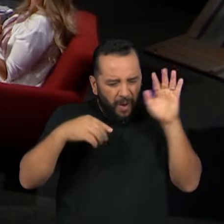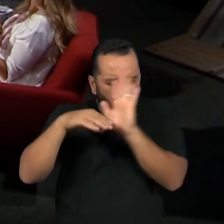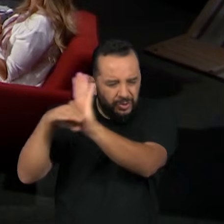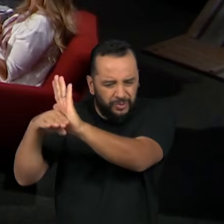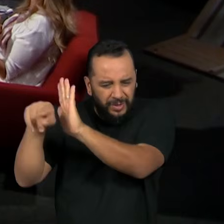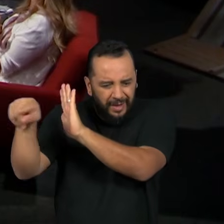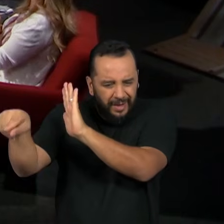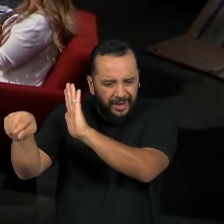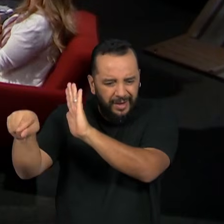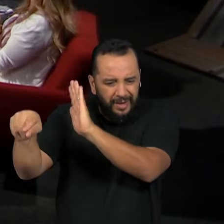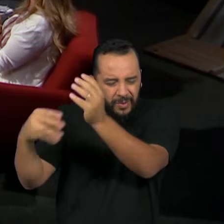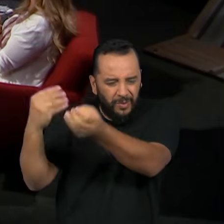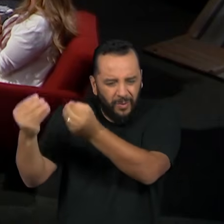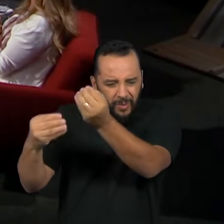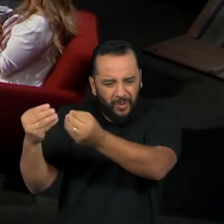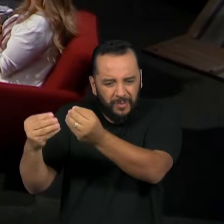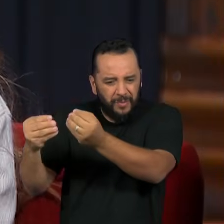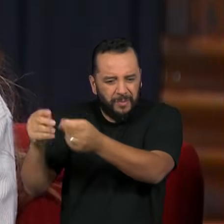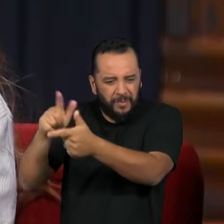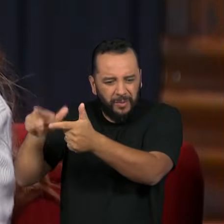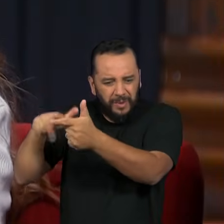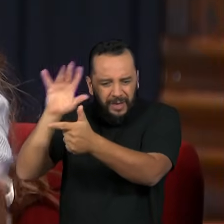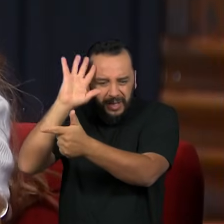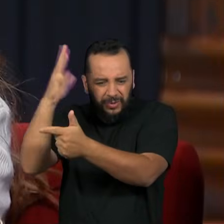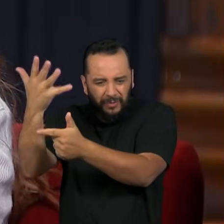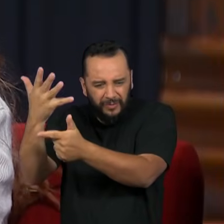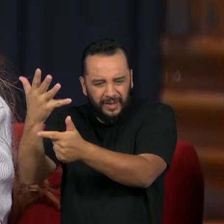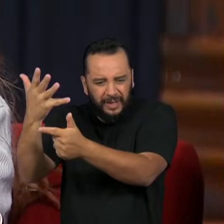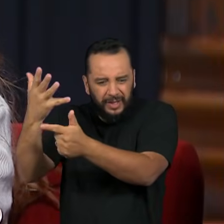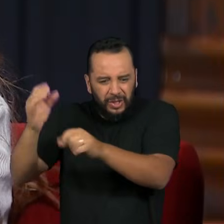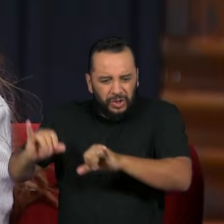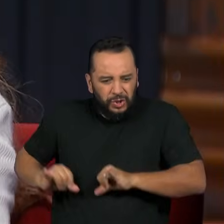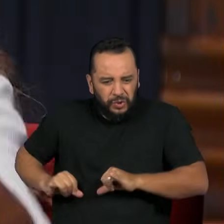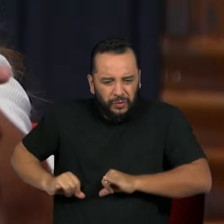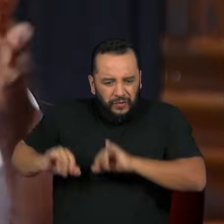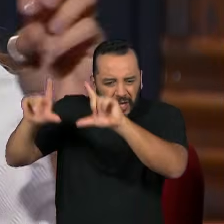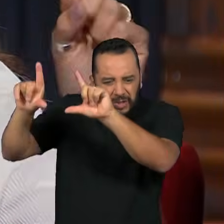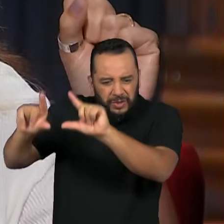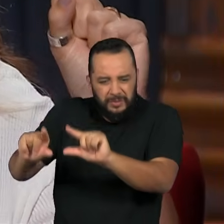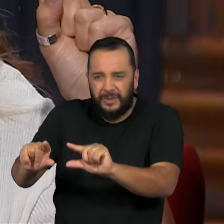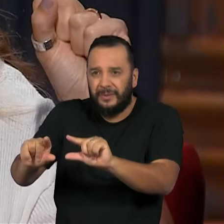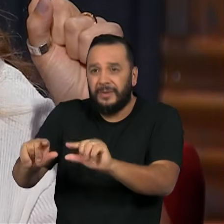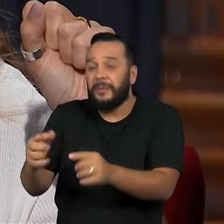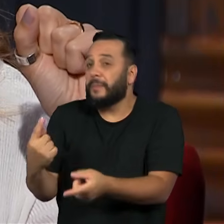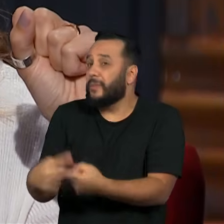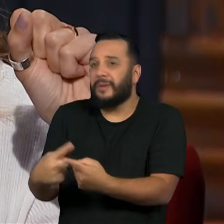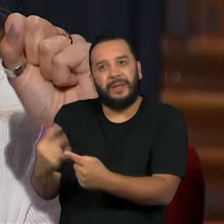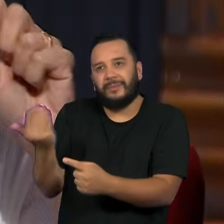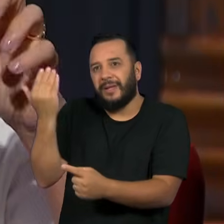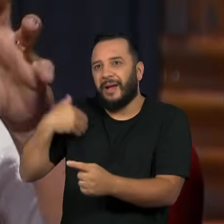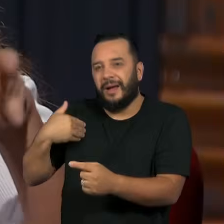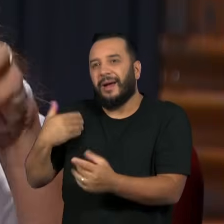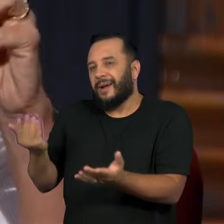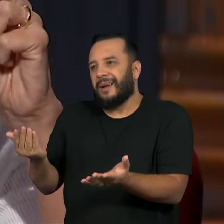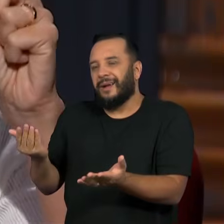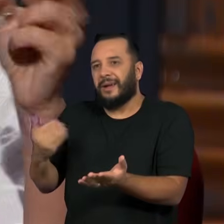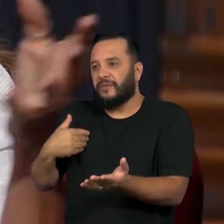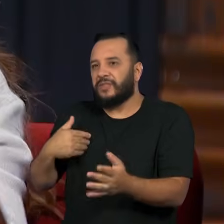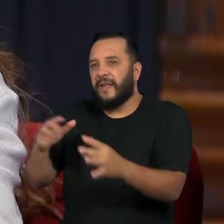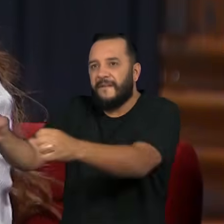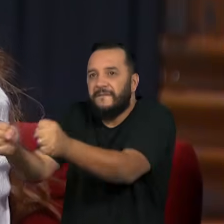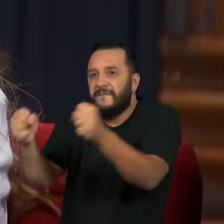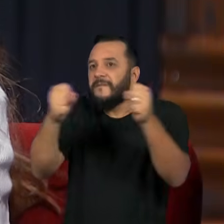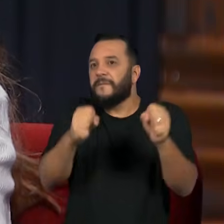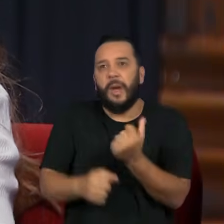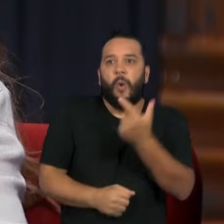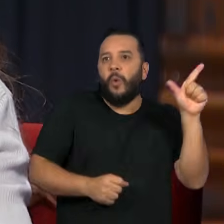a pessoa a passar por isso de uma forma menos sofrida? Porque você não tem como tirá-la da vida dela. Você não tem como privá-la